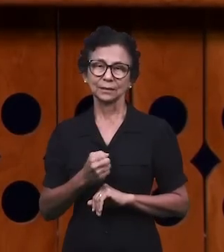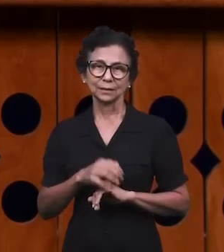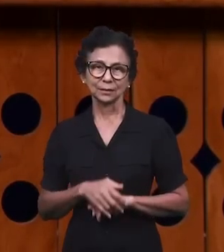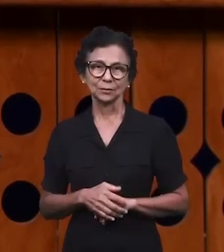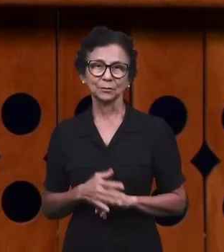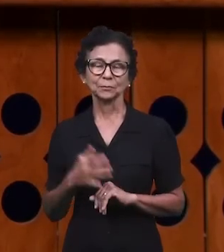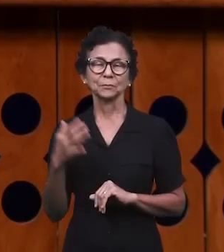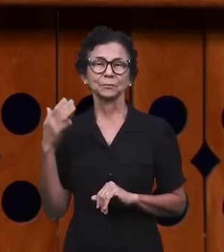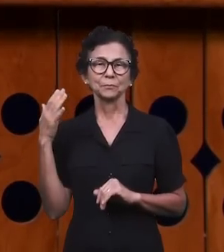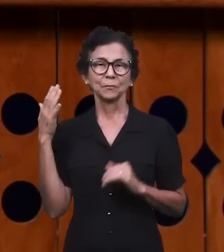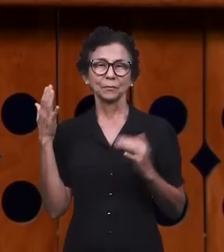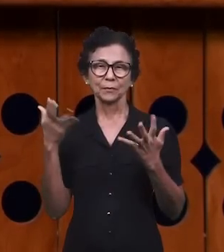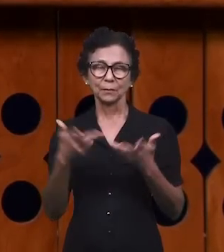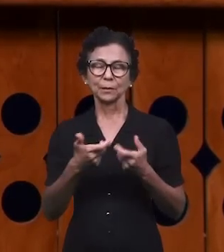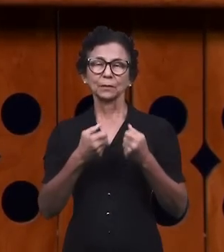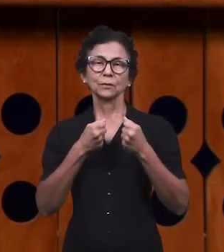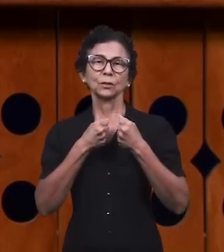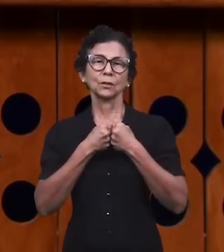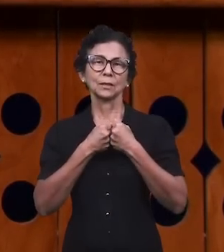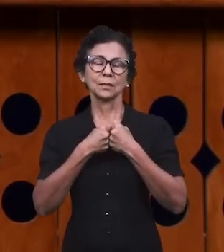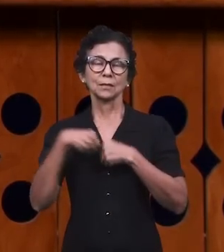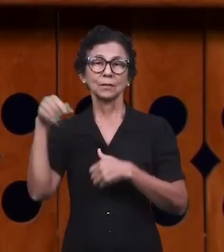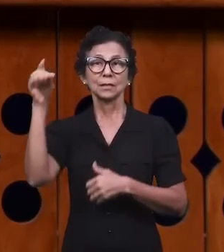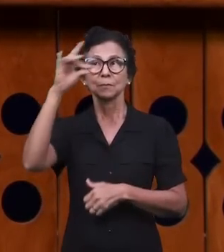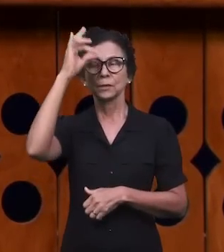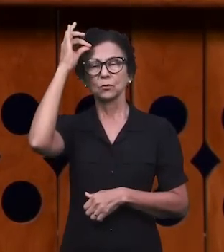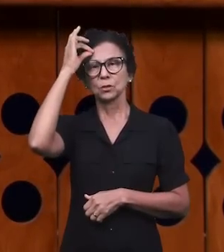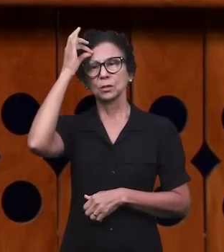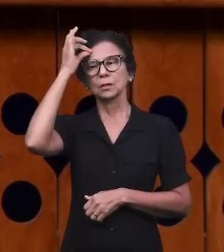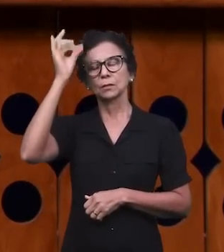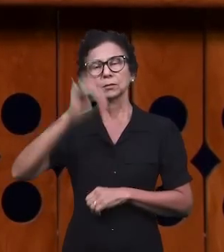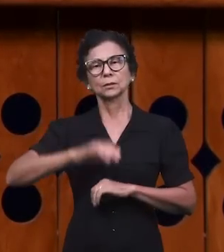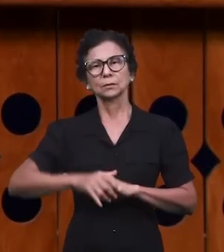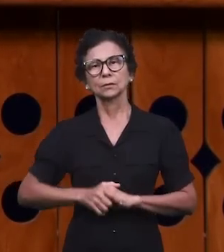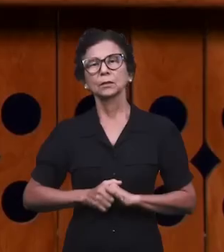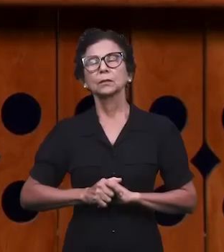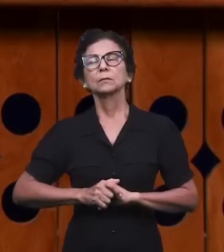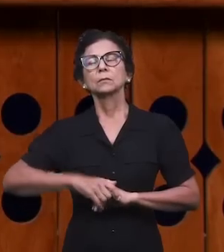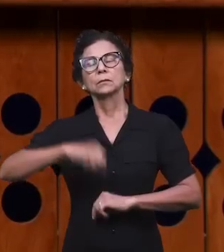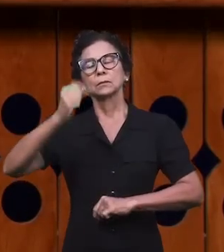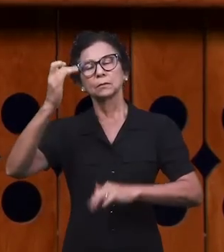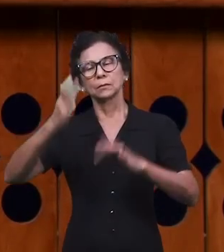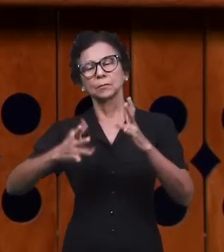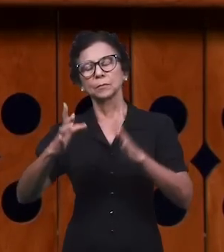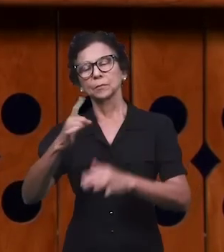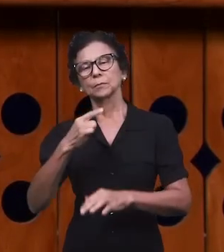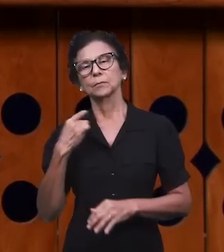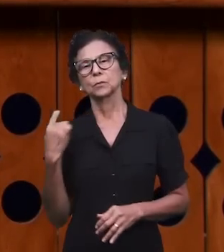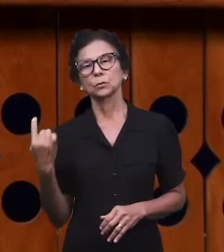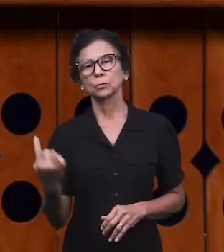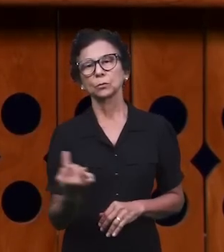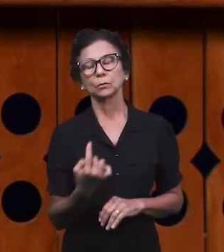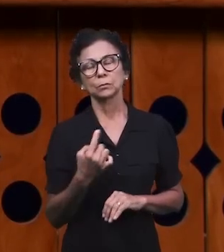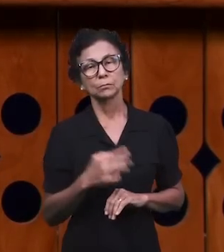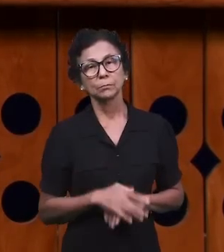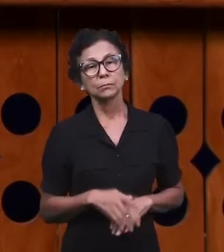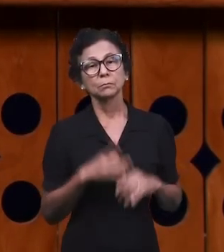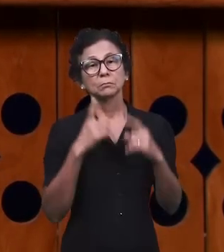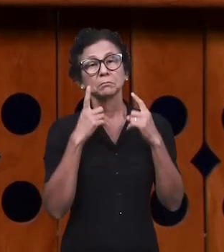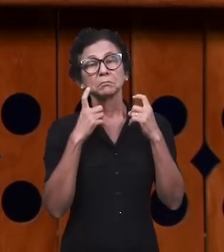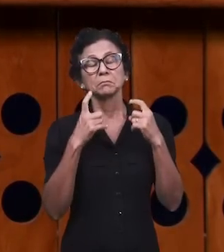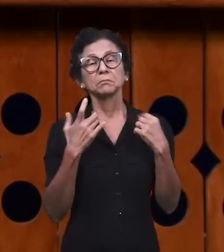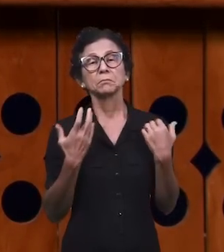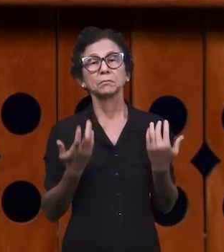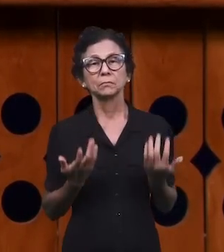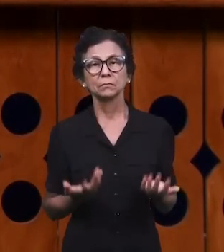O Espírito de Deus agora passa a estar disponível, sendo derramado para todos nós. E o que nos interessa então